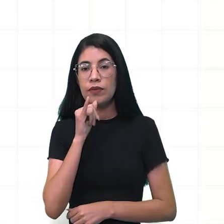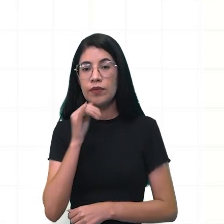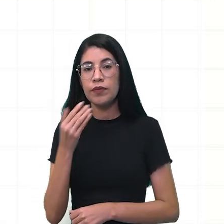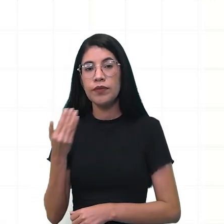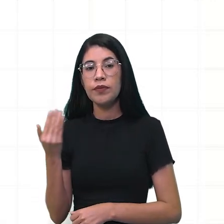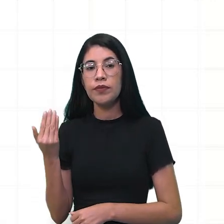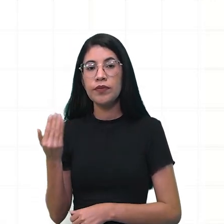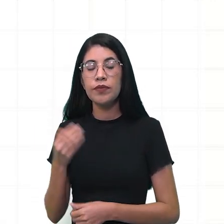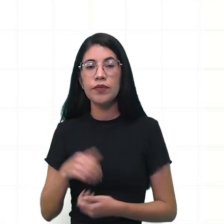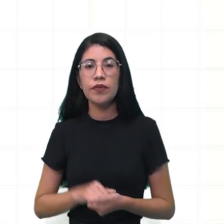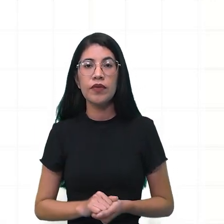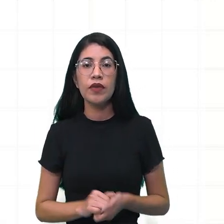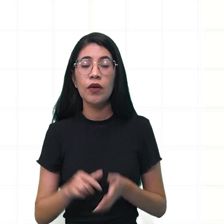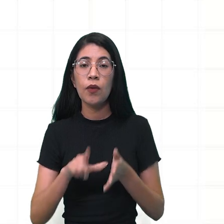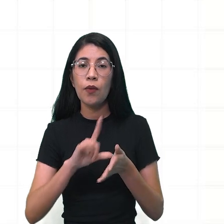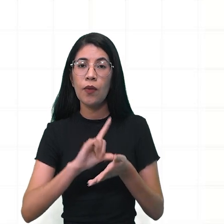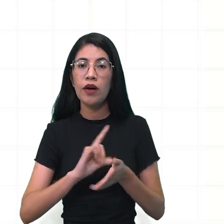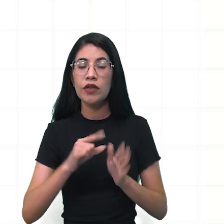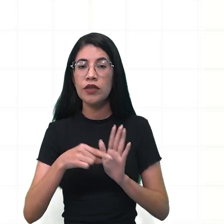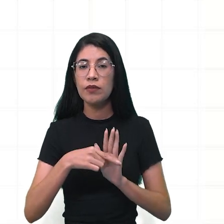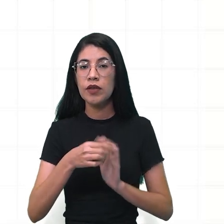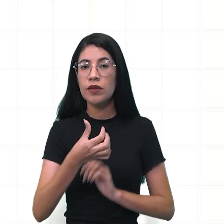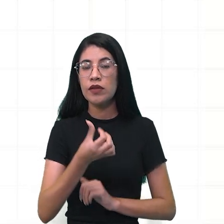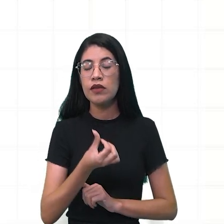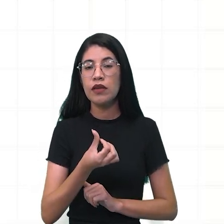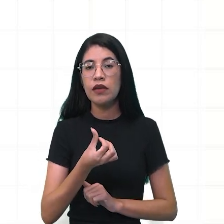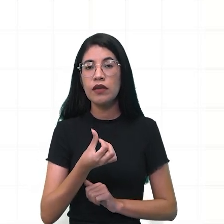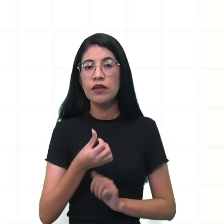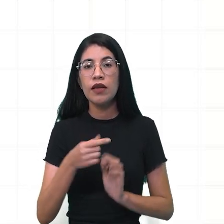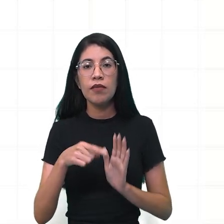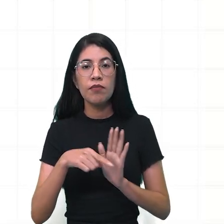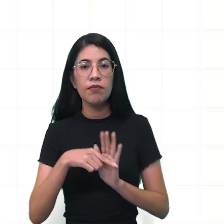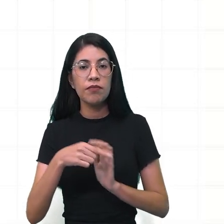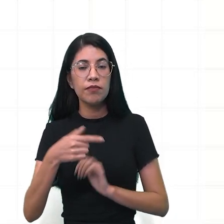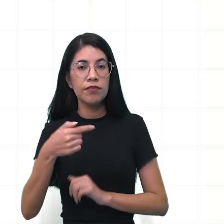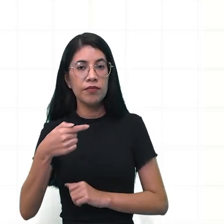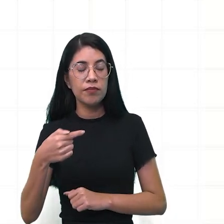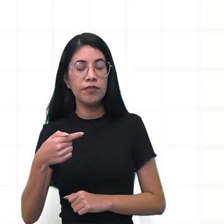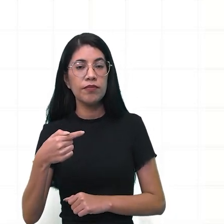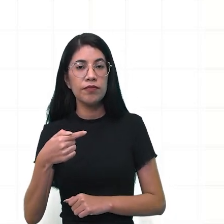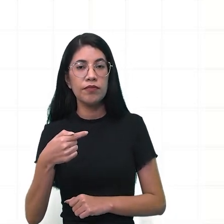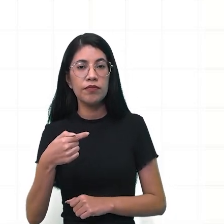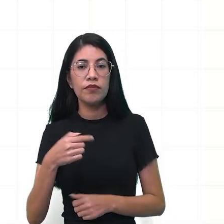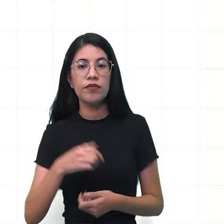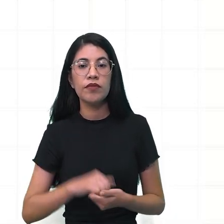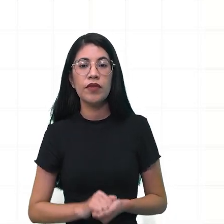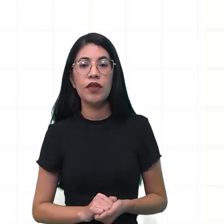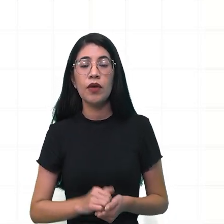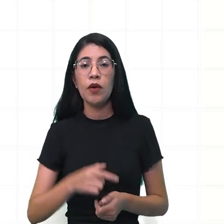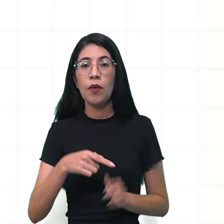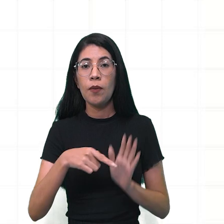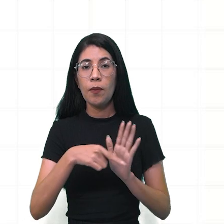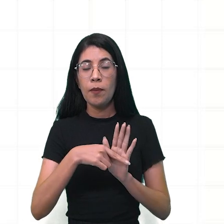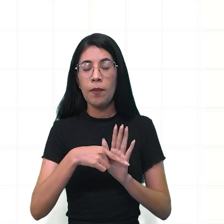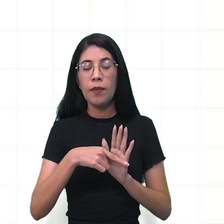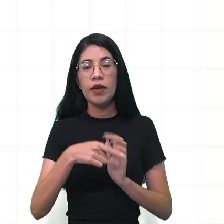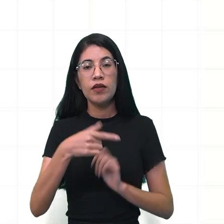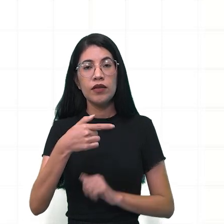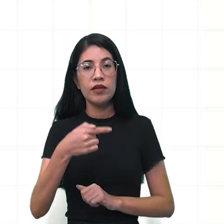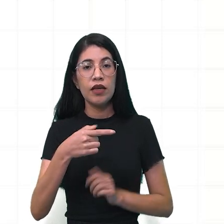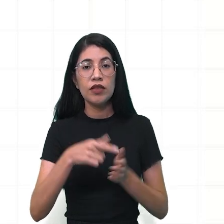ó. O antecessor de menos 6 é quem? É o menos 7, porque é o menos 7 que